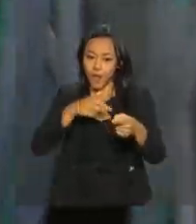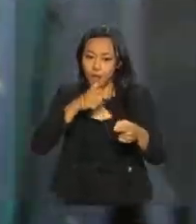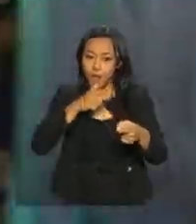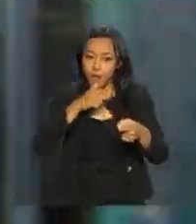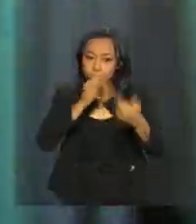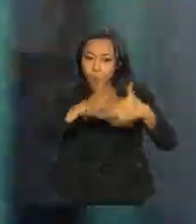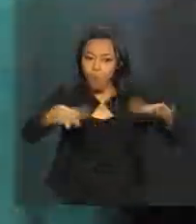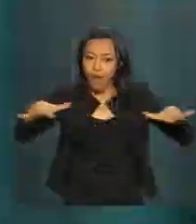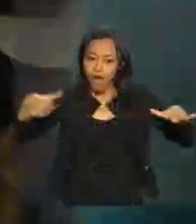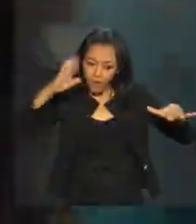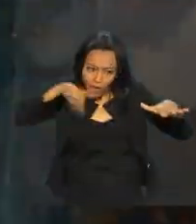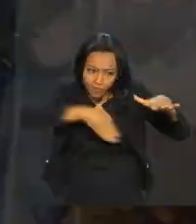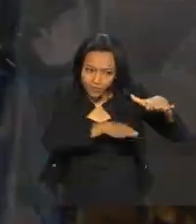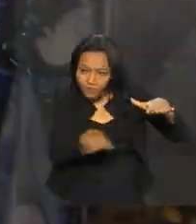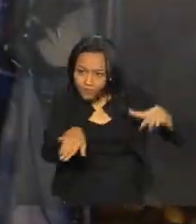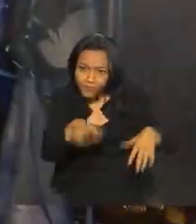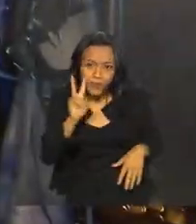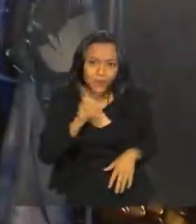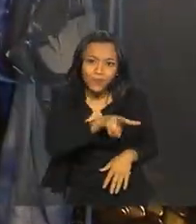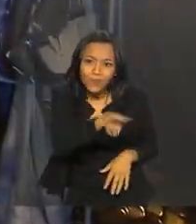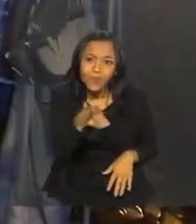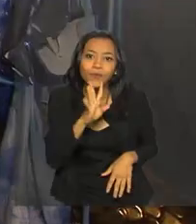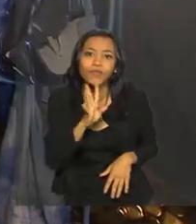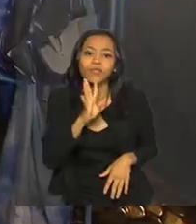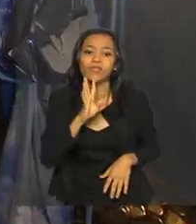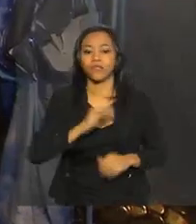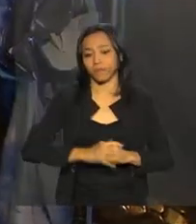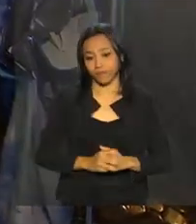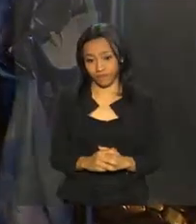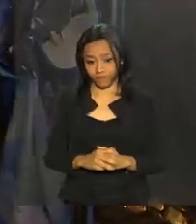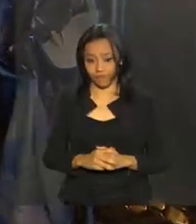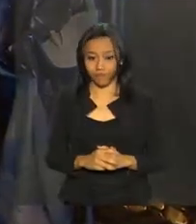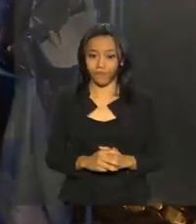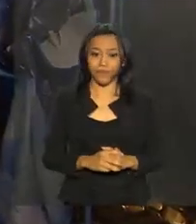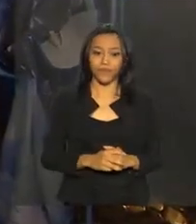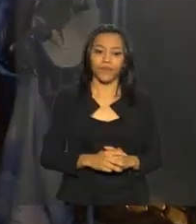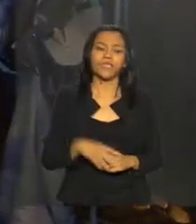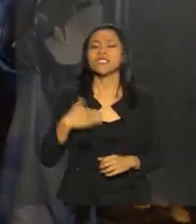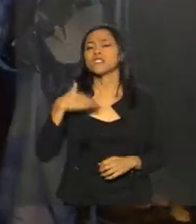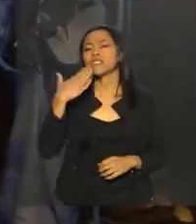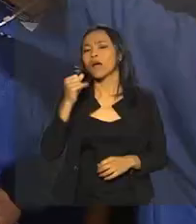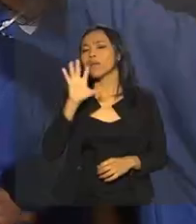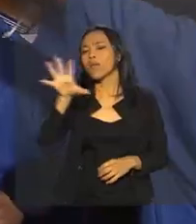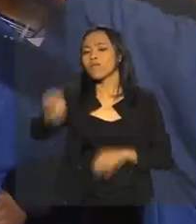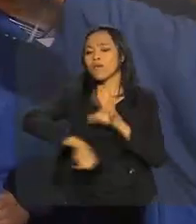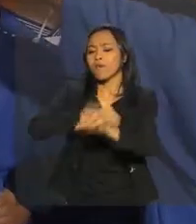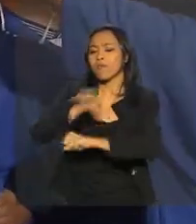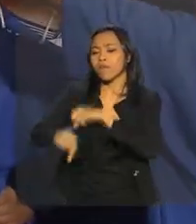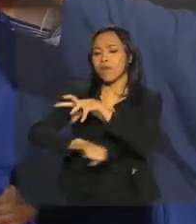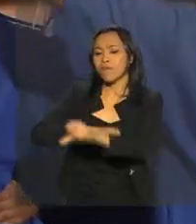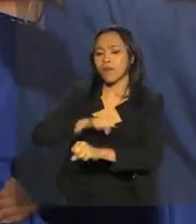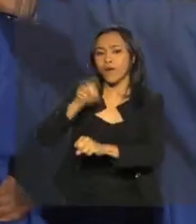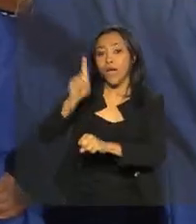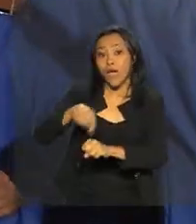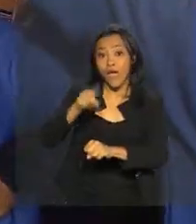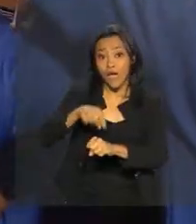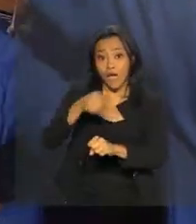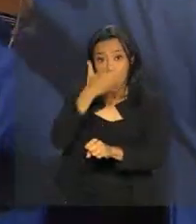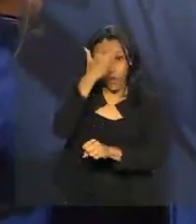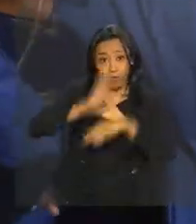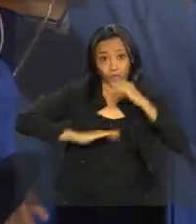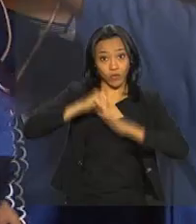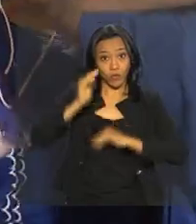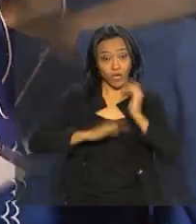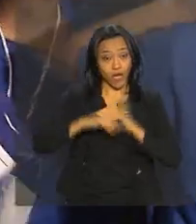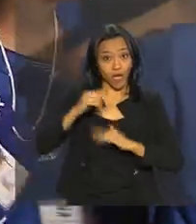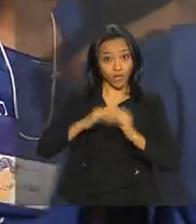numa exposição aquática. Quem buscou esses objetos do fundo do mar são chamados de arqueólogos, então eles